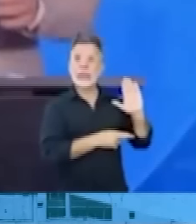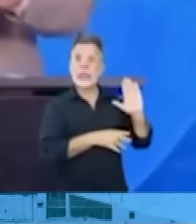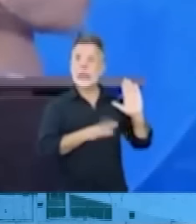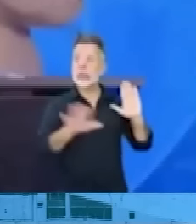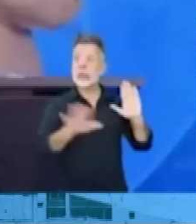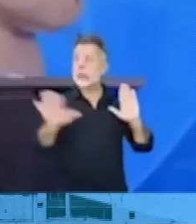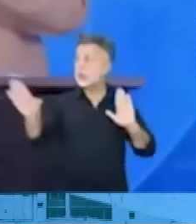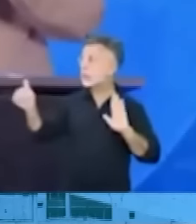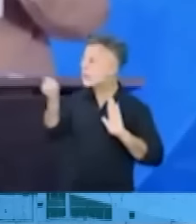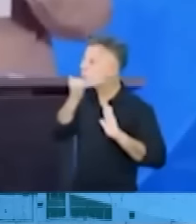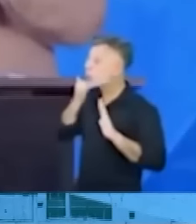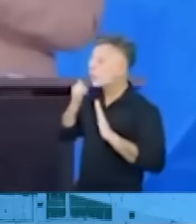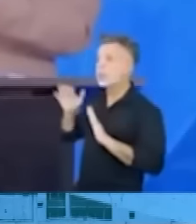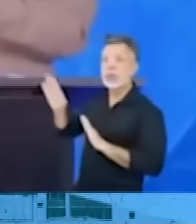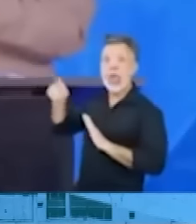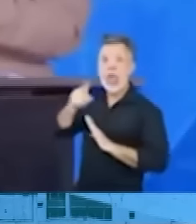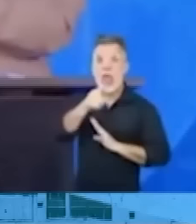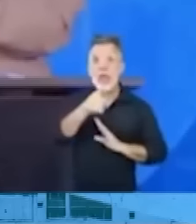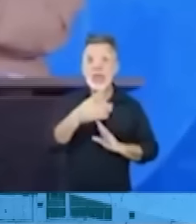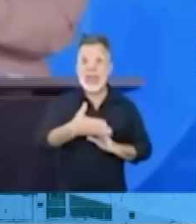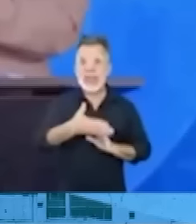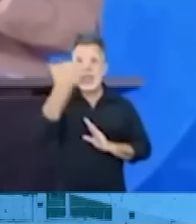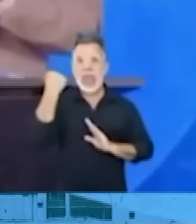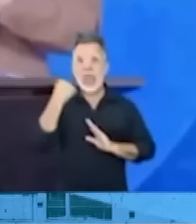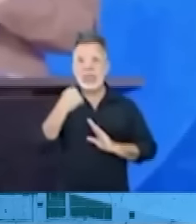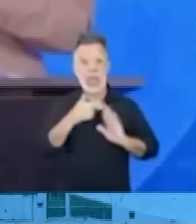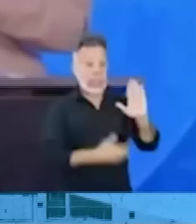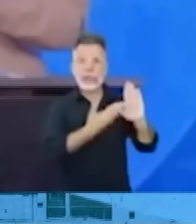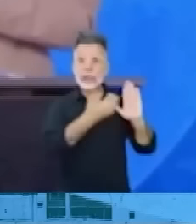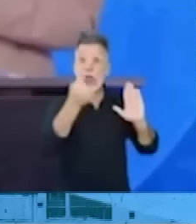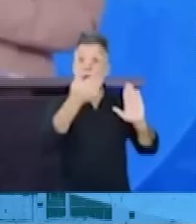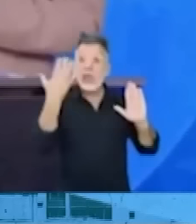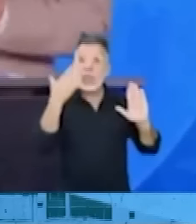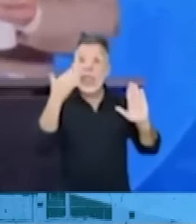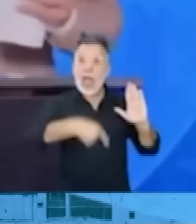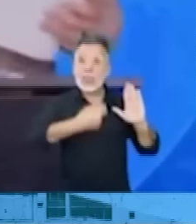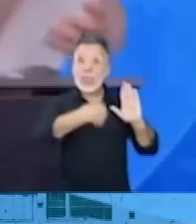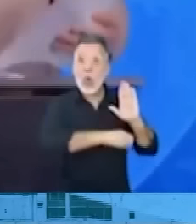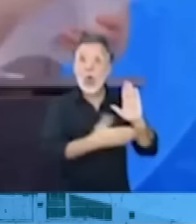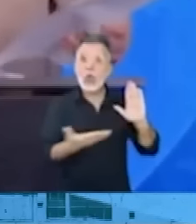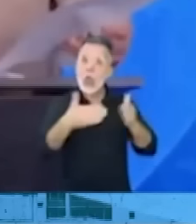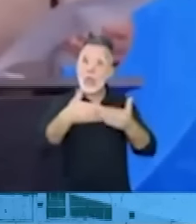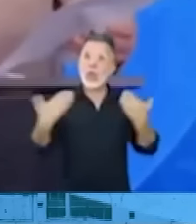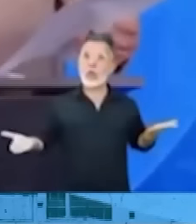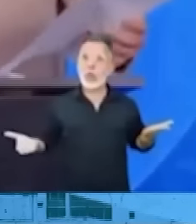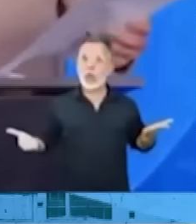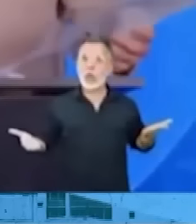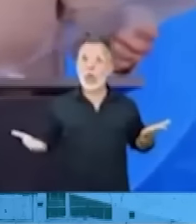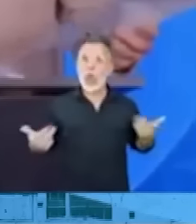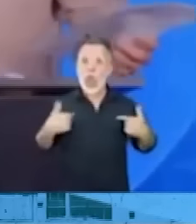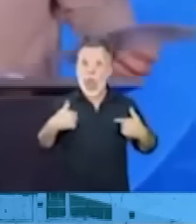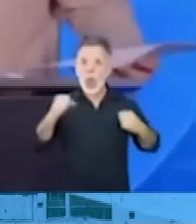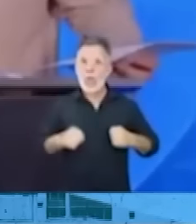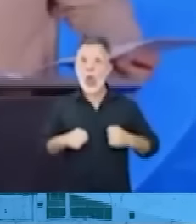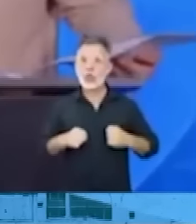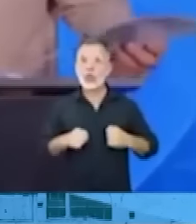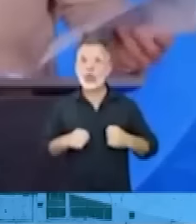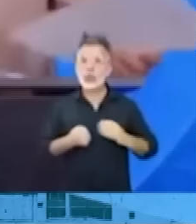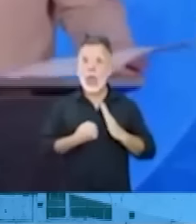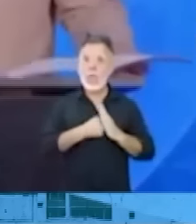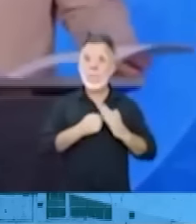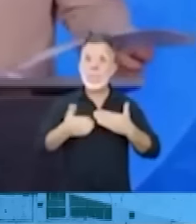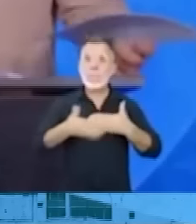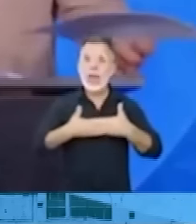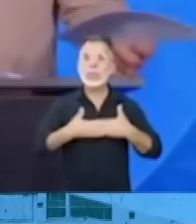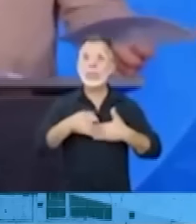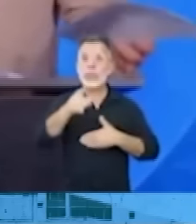uma equidade aí, que não teve. O Datena falou, você tá levando uma advertência por causa disso e disso. No final da fala, o